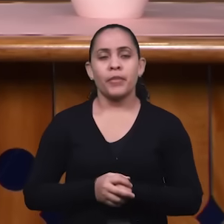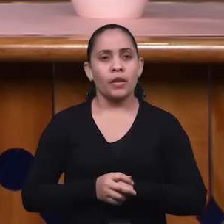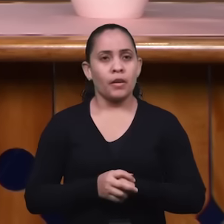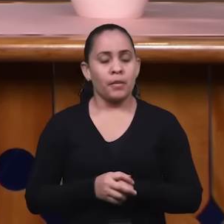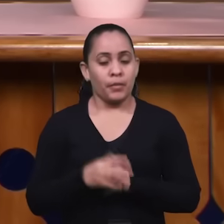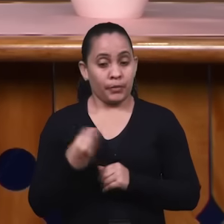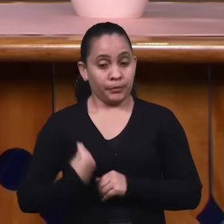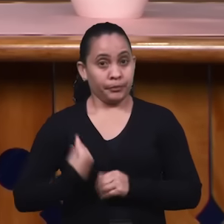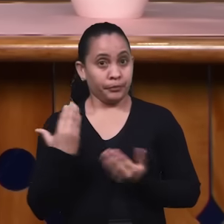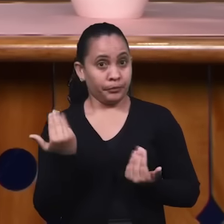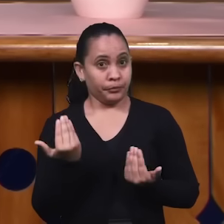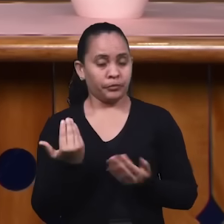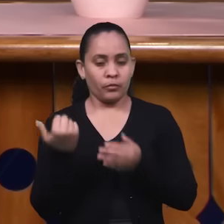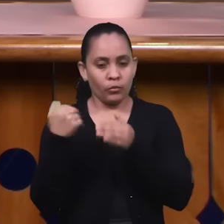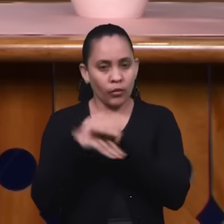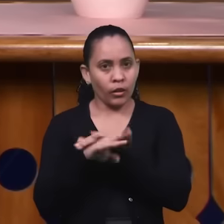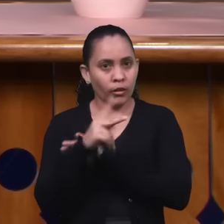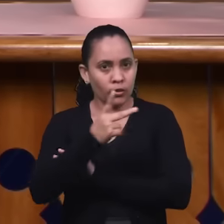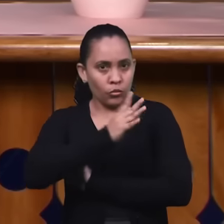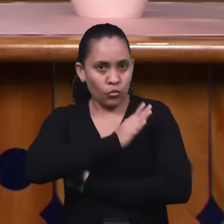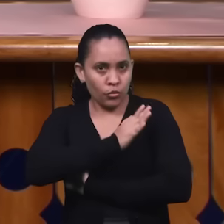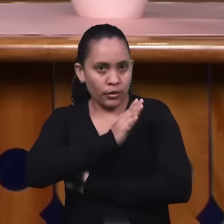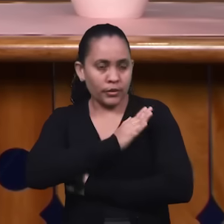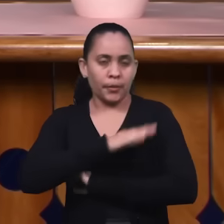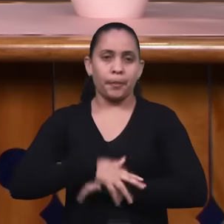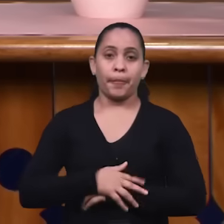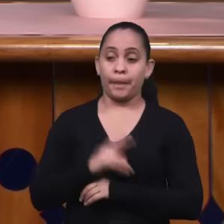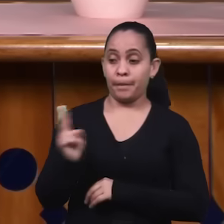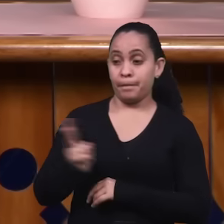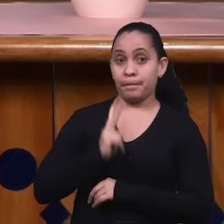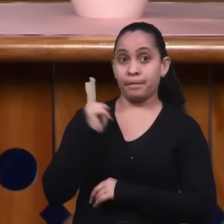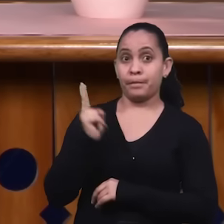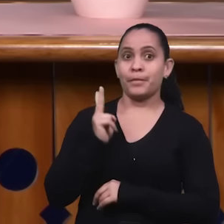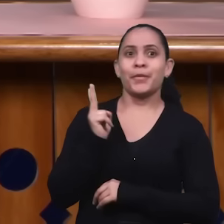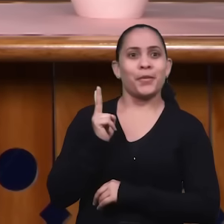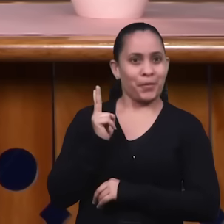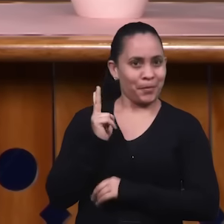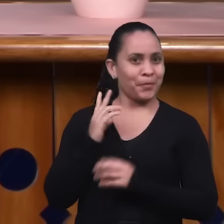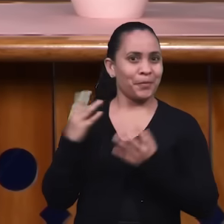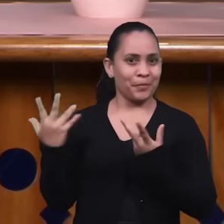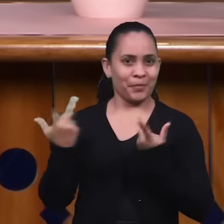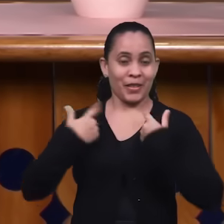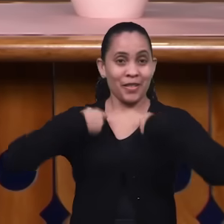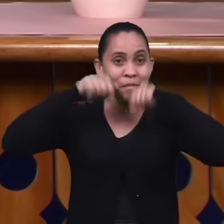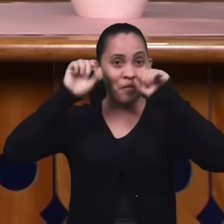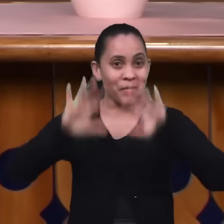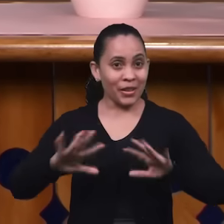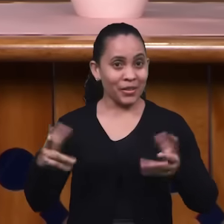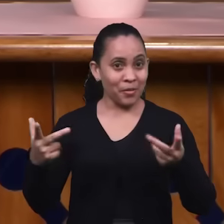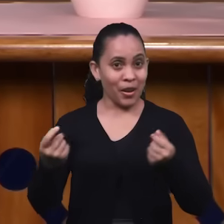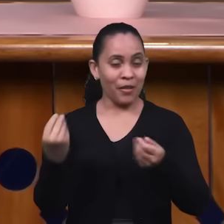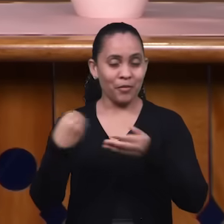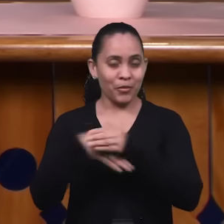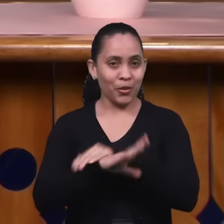dos jovens é guardar o que tem. Então esse valor, ele precisa ser guardado. E o que esse